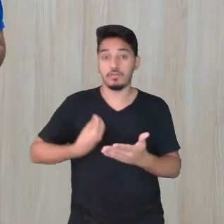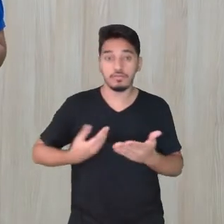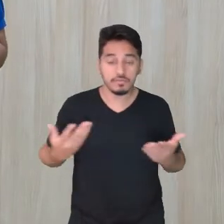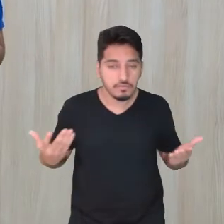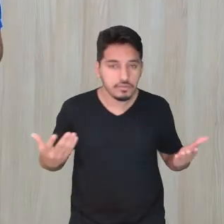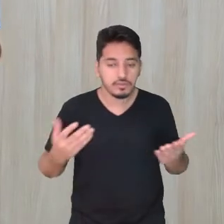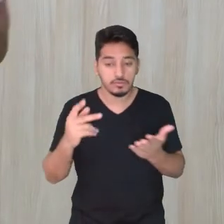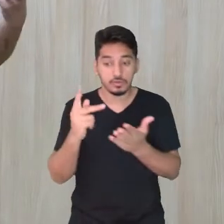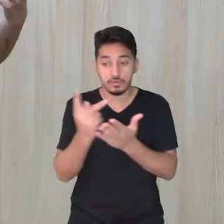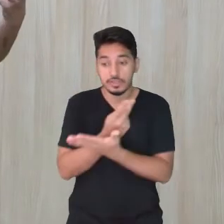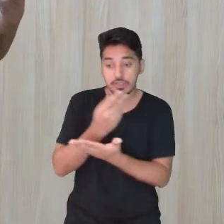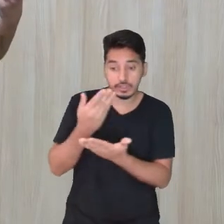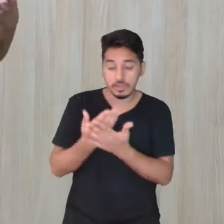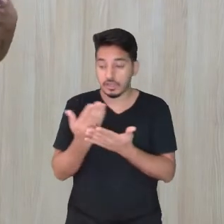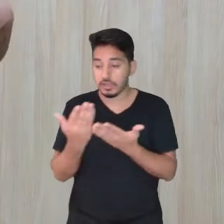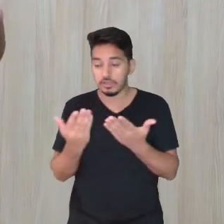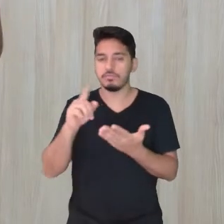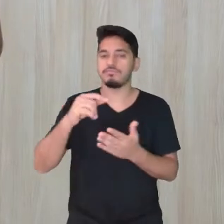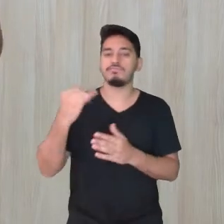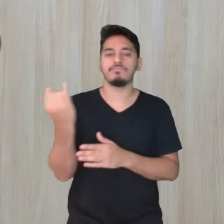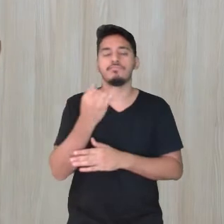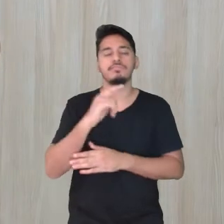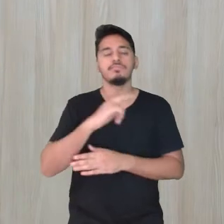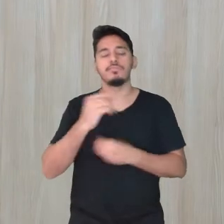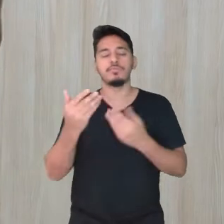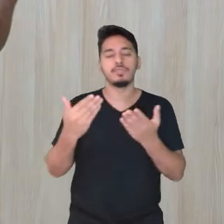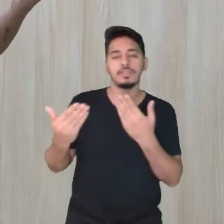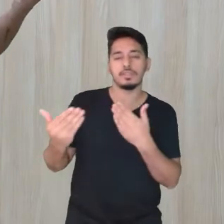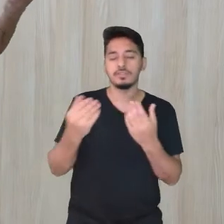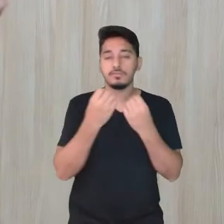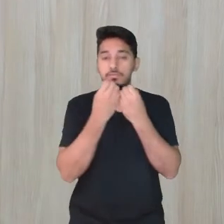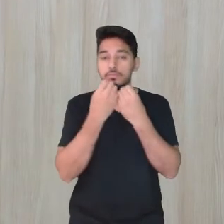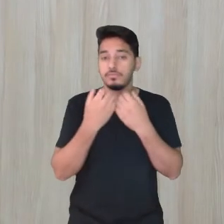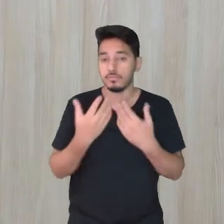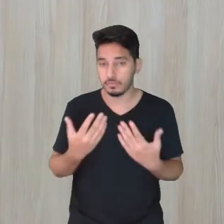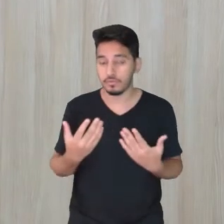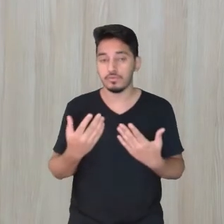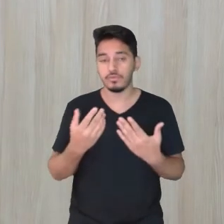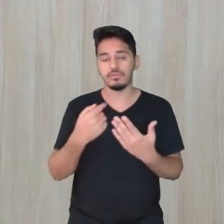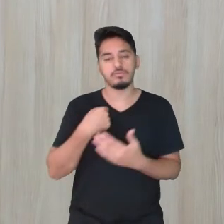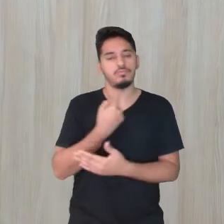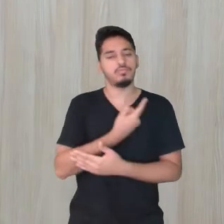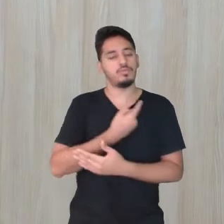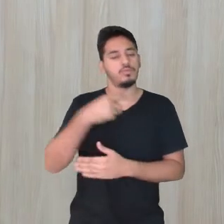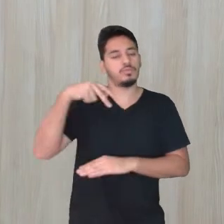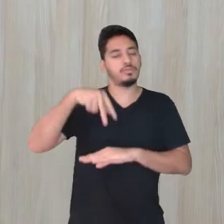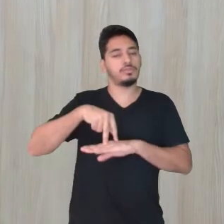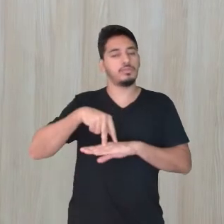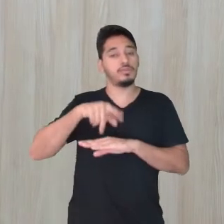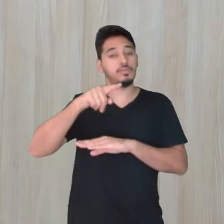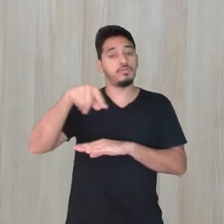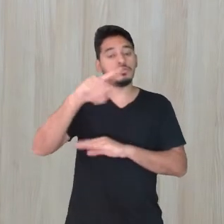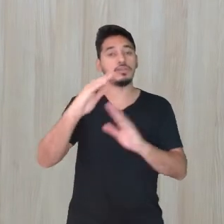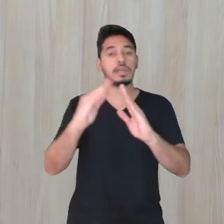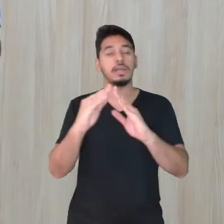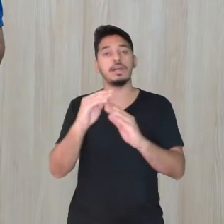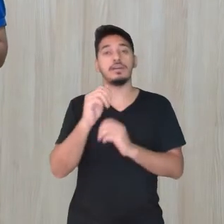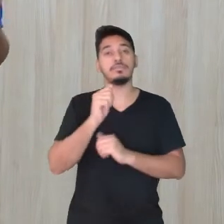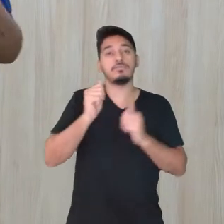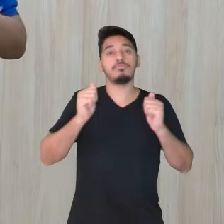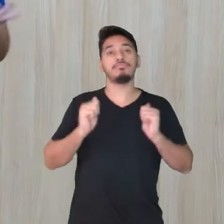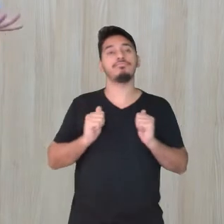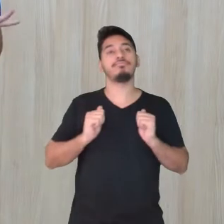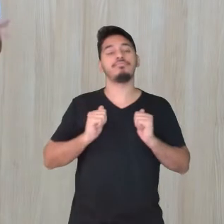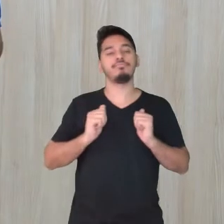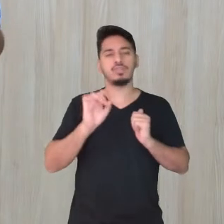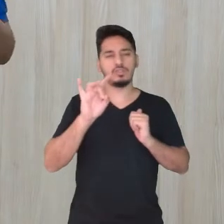aula acontece. Então, é importante para manter uma interação muito boa entre a gente que está aqui e vocês que estão aí em casa, tá? Não é